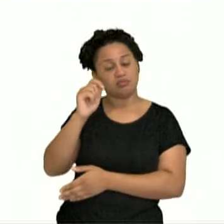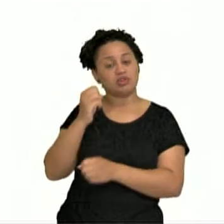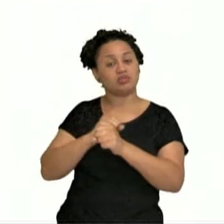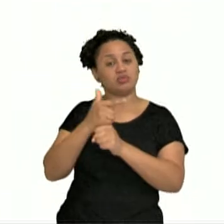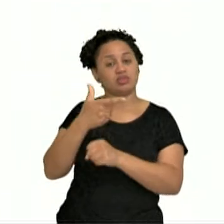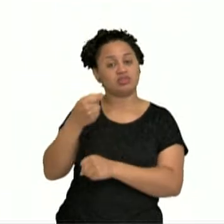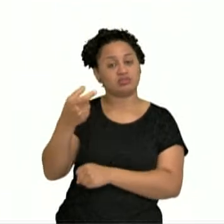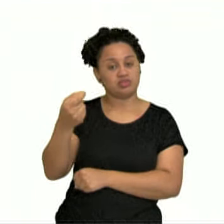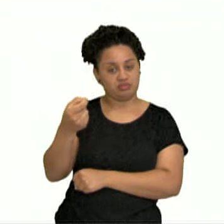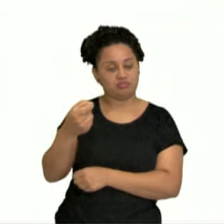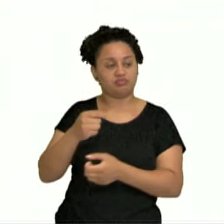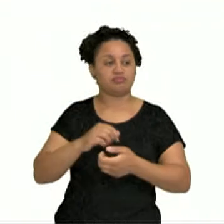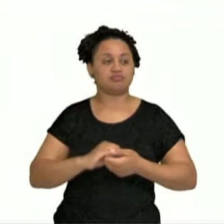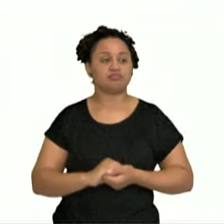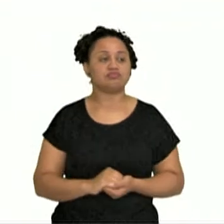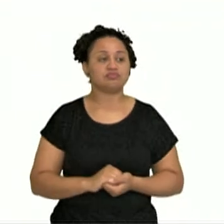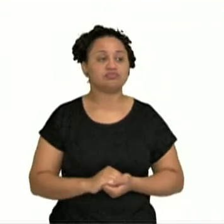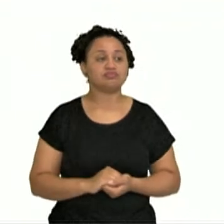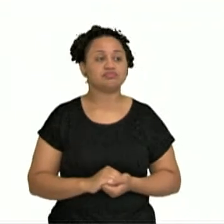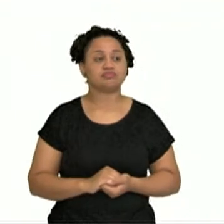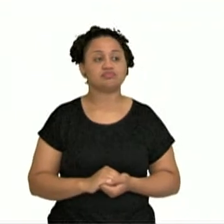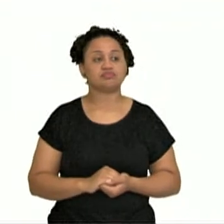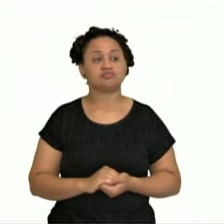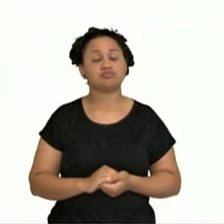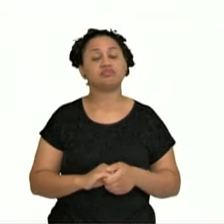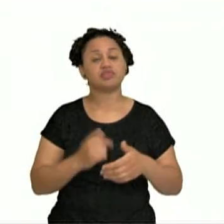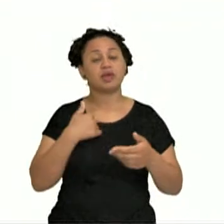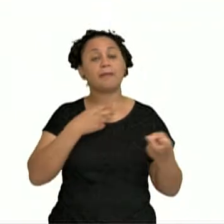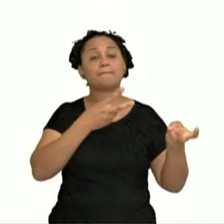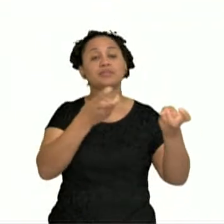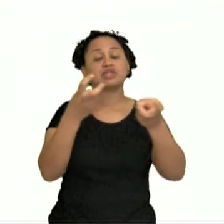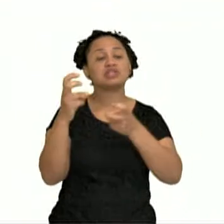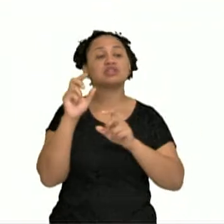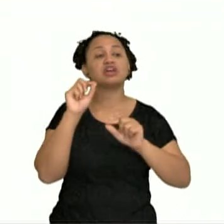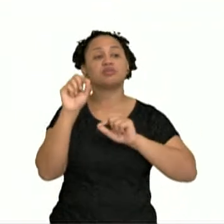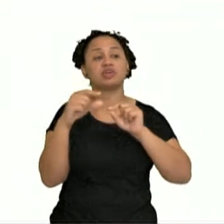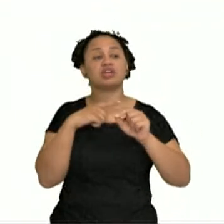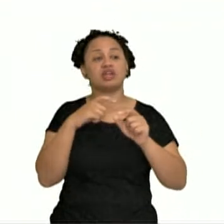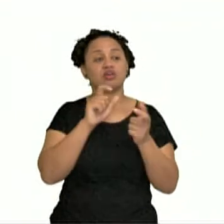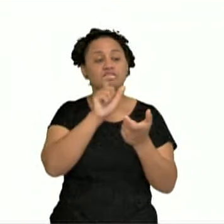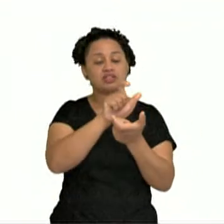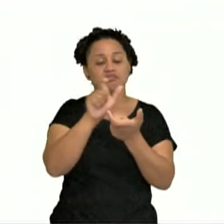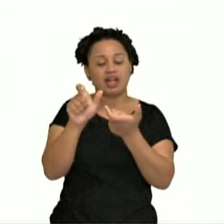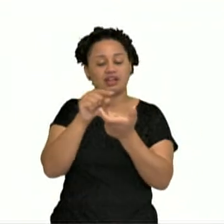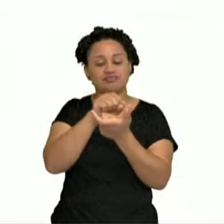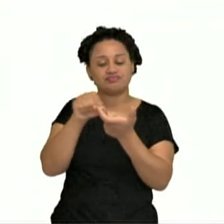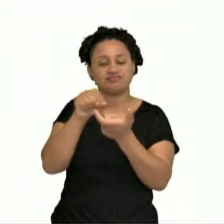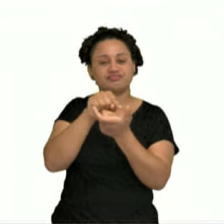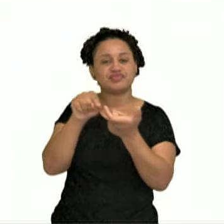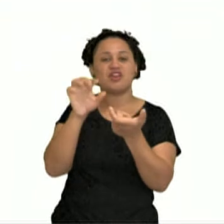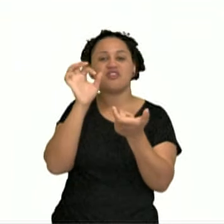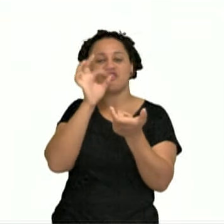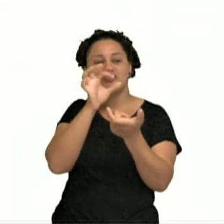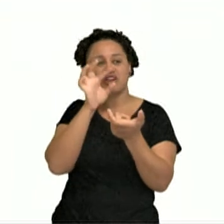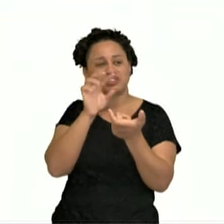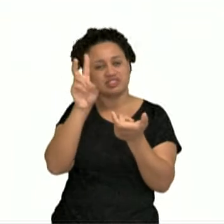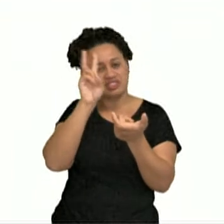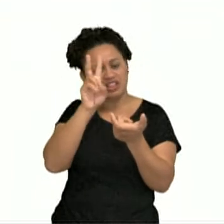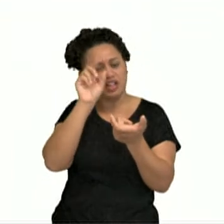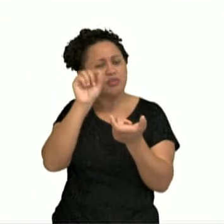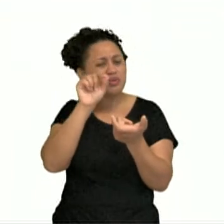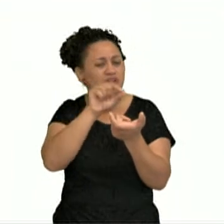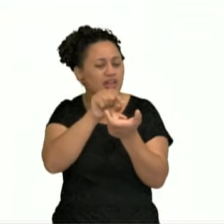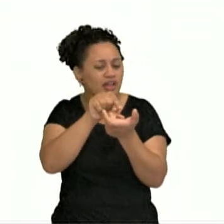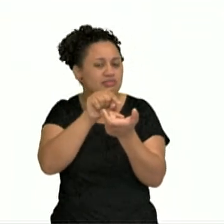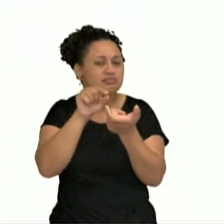reportagem, ok? Aqui, pessoal, vocês observam que nós temos algumas palavras sublinhadas em verde, né? Vocês lembram o que são essas